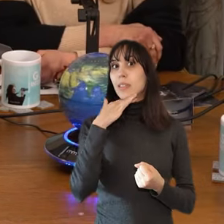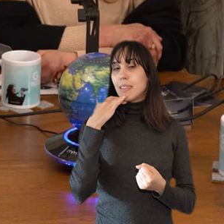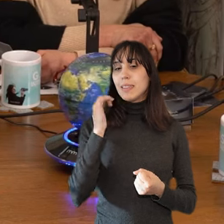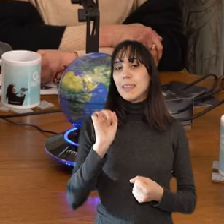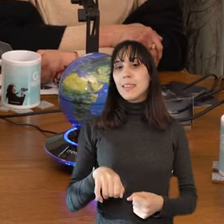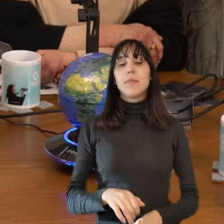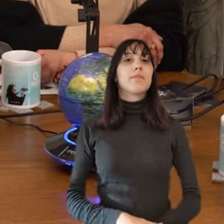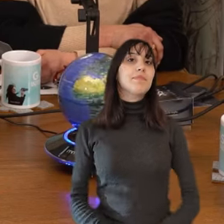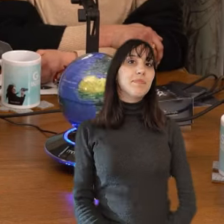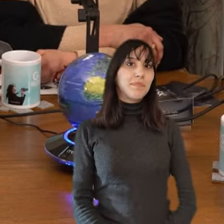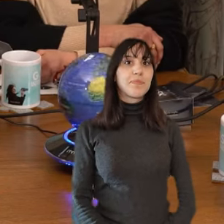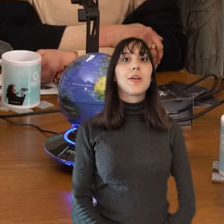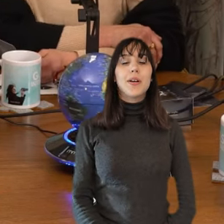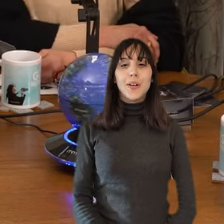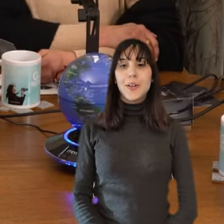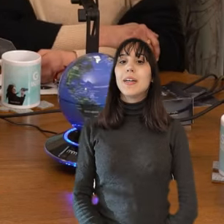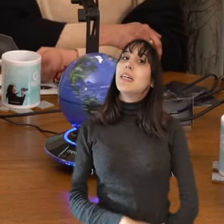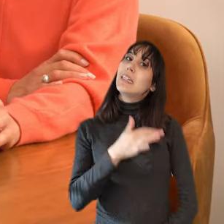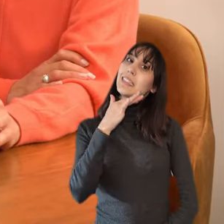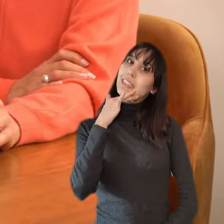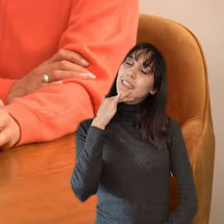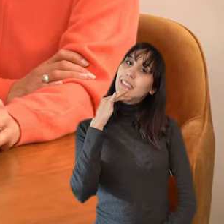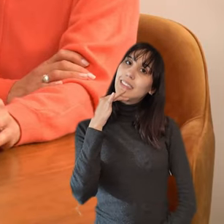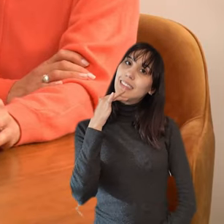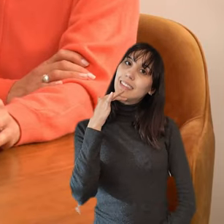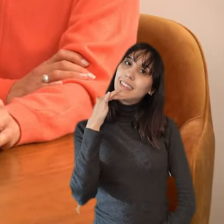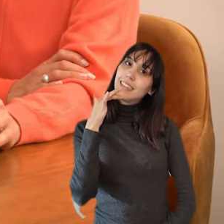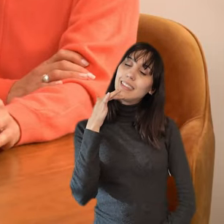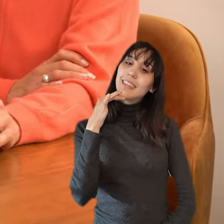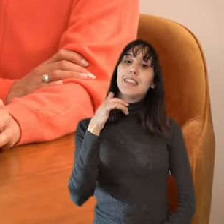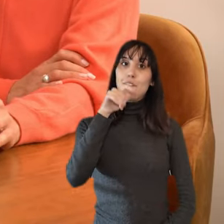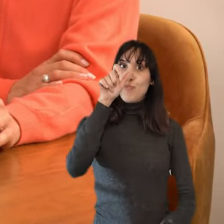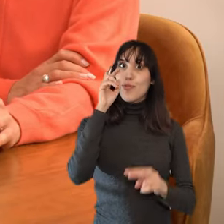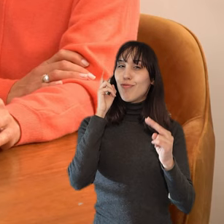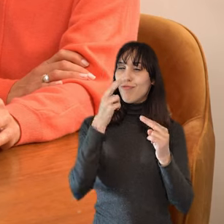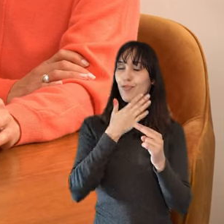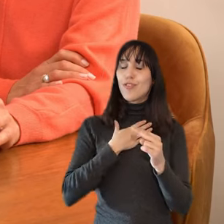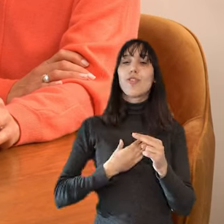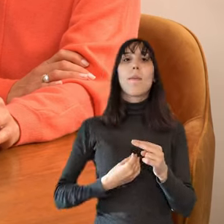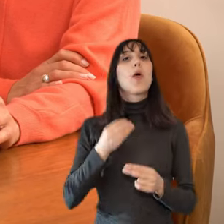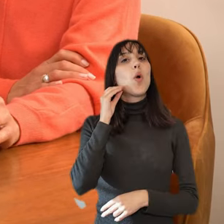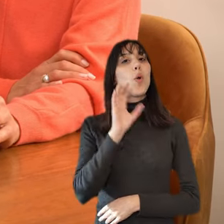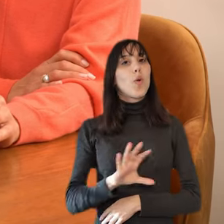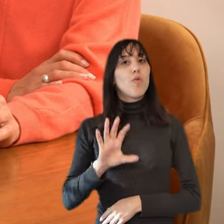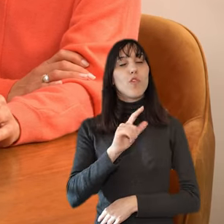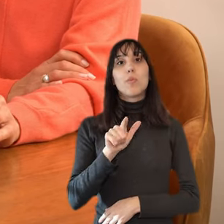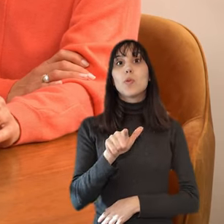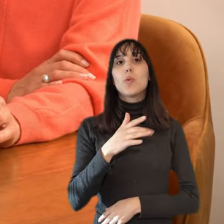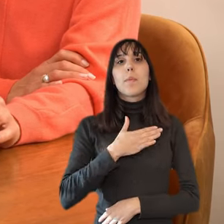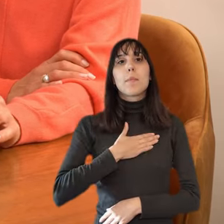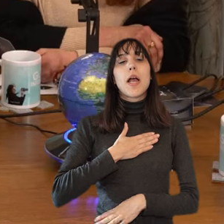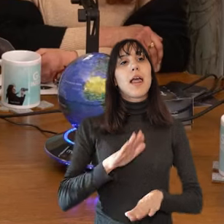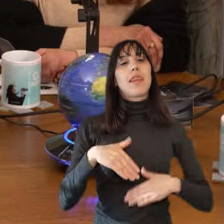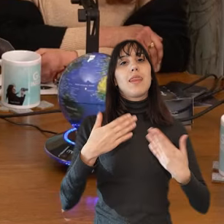assim é ambiciosa não é ah que linda os nossos temporais vão gostar de que forma mais gostarias de servir